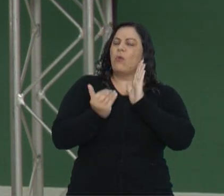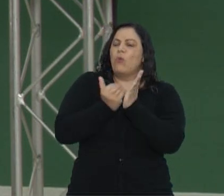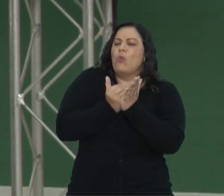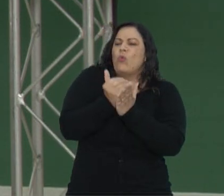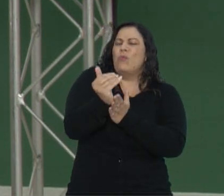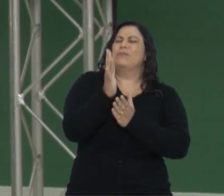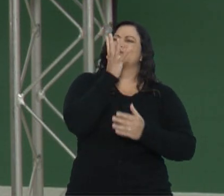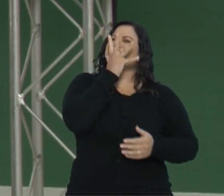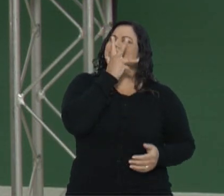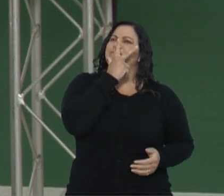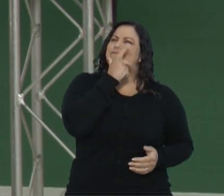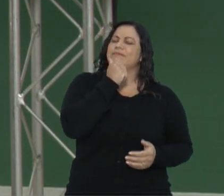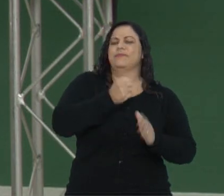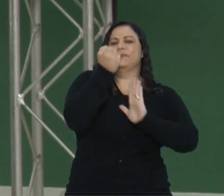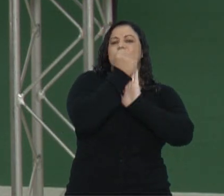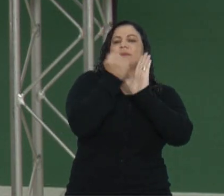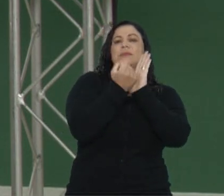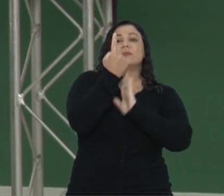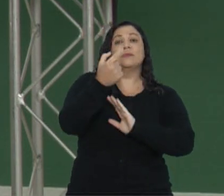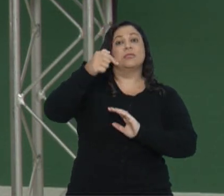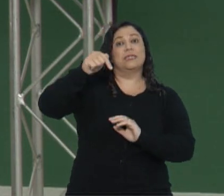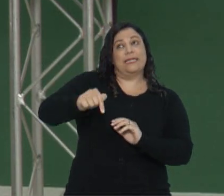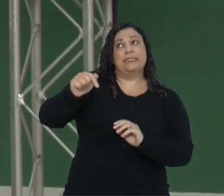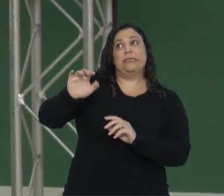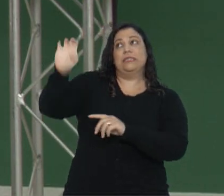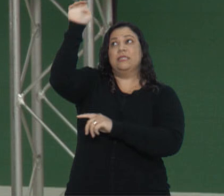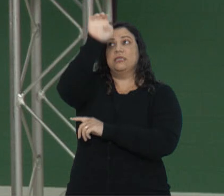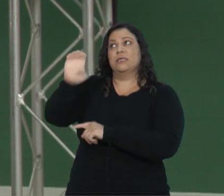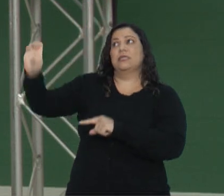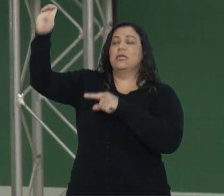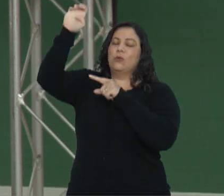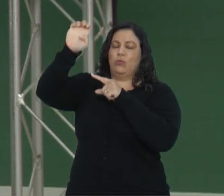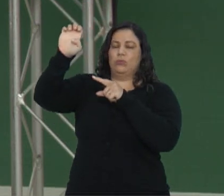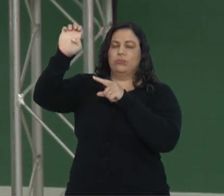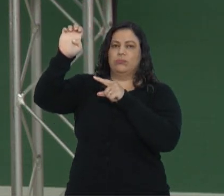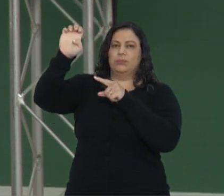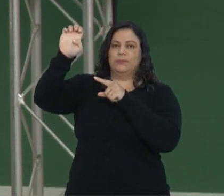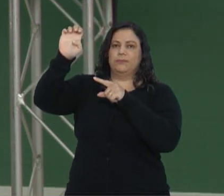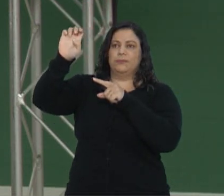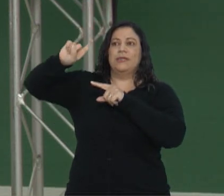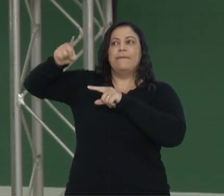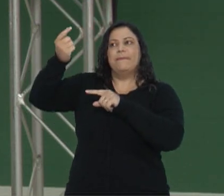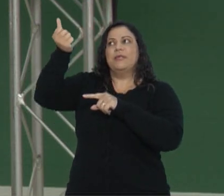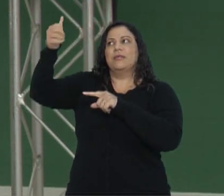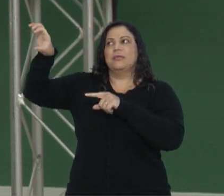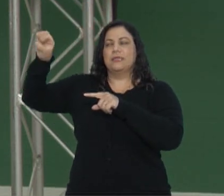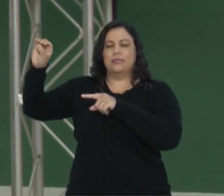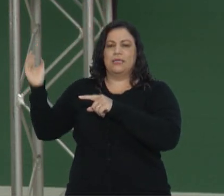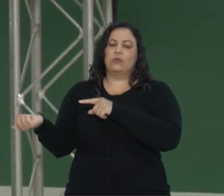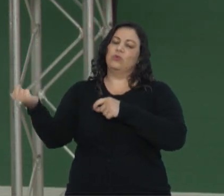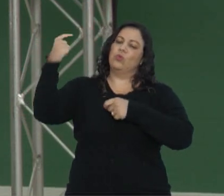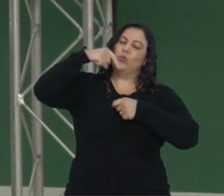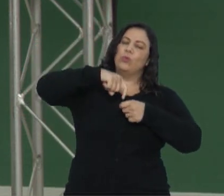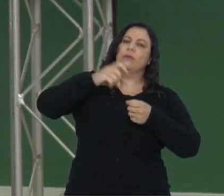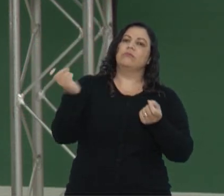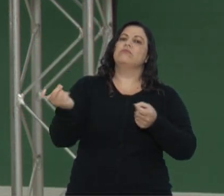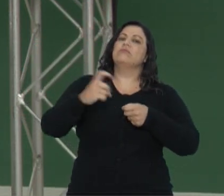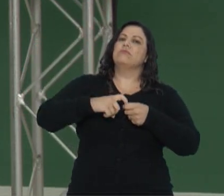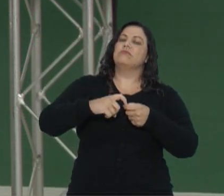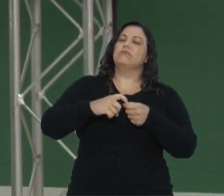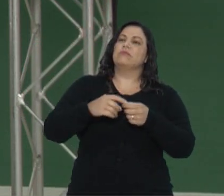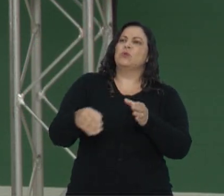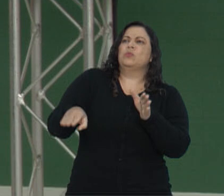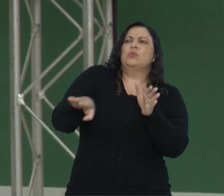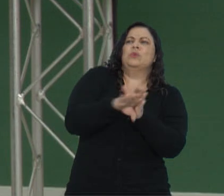século XVII, o barroco europeu, lá 1600, tá? E aqui, quando chegou, ele chegou um pouquinho